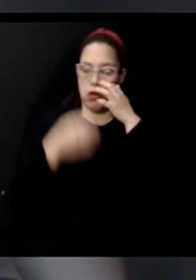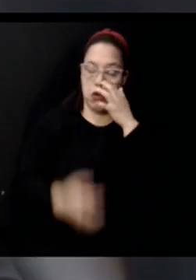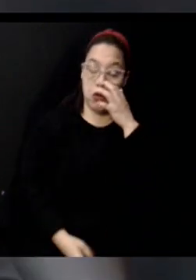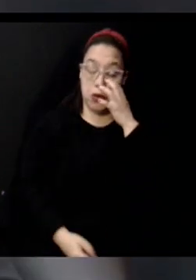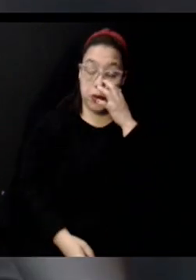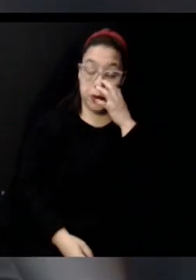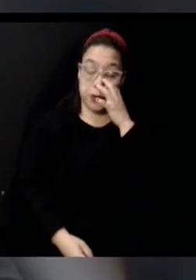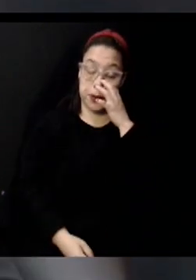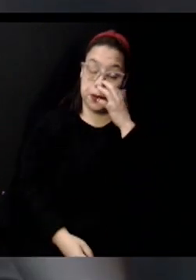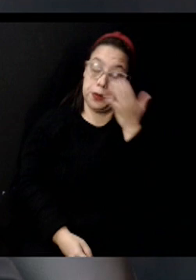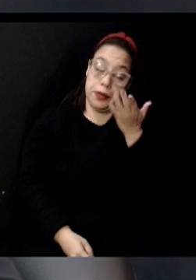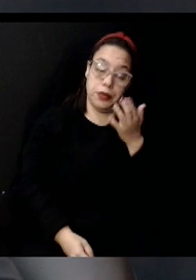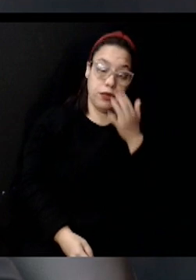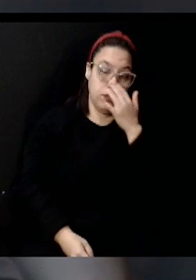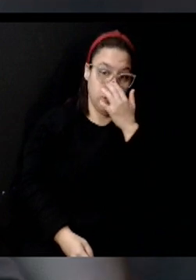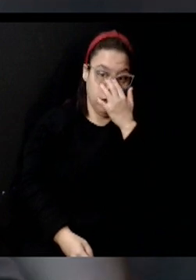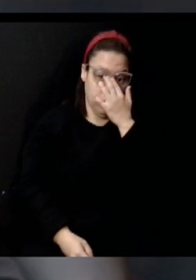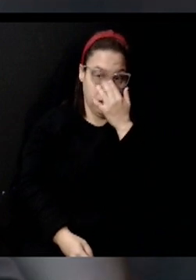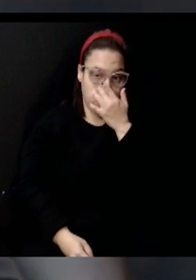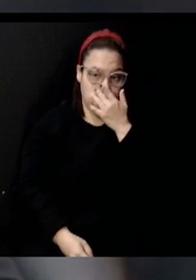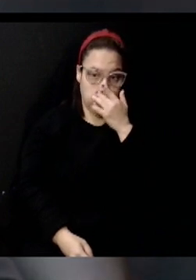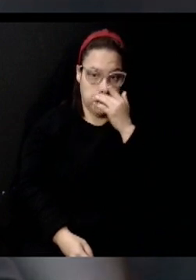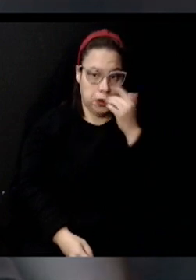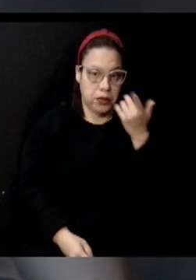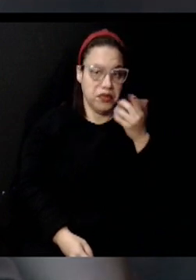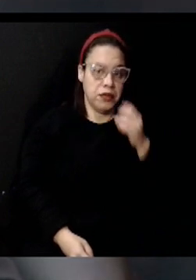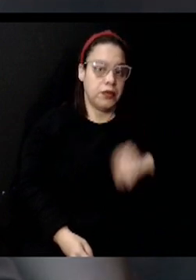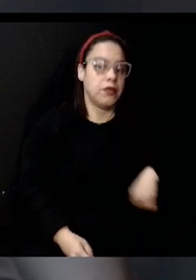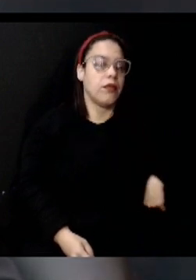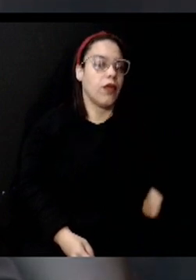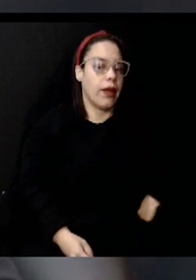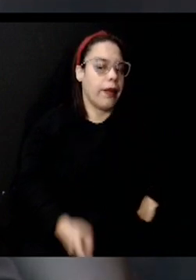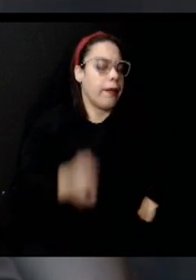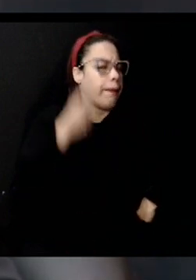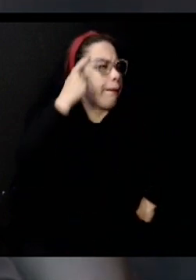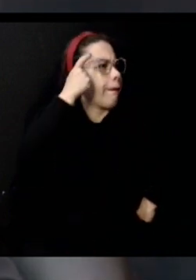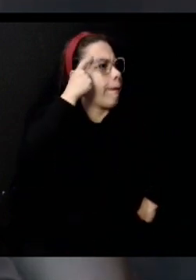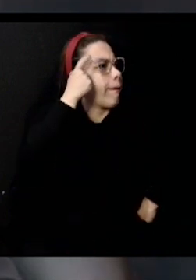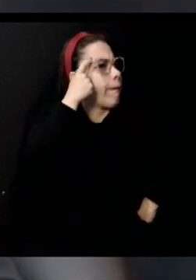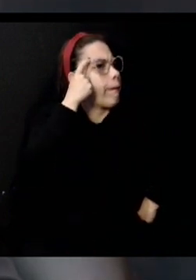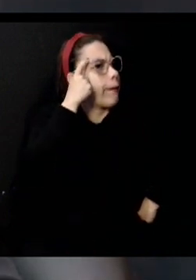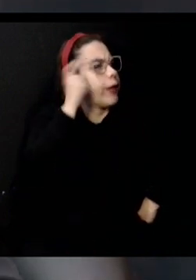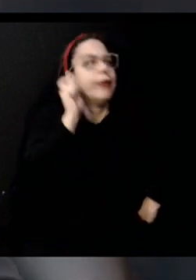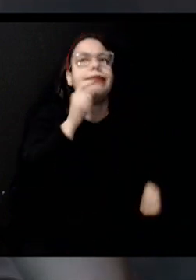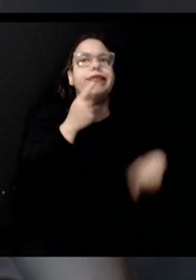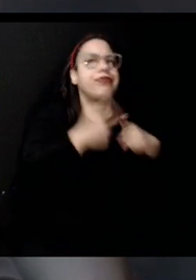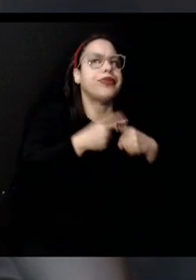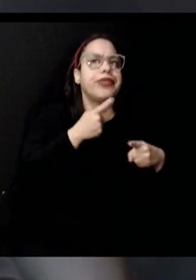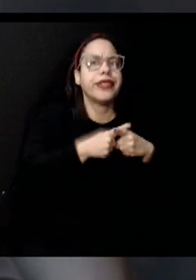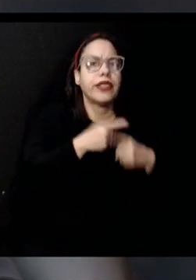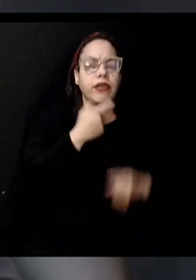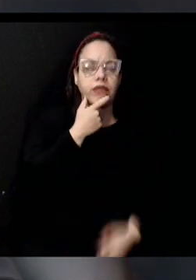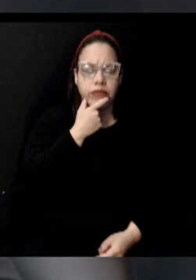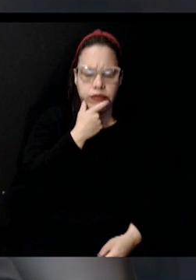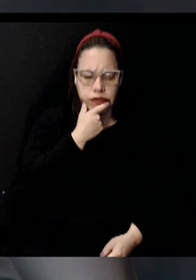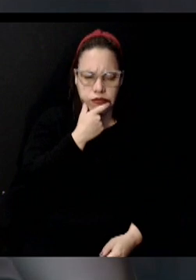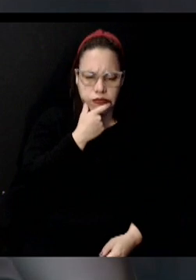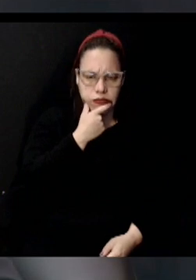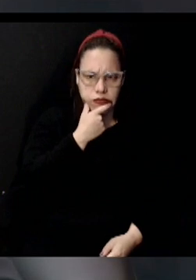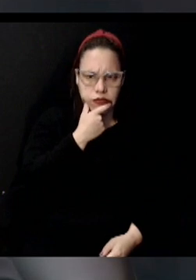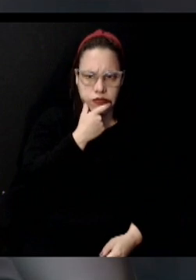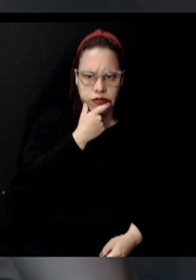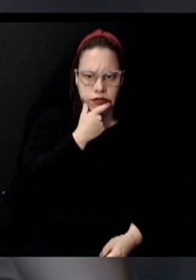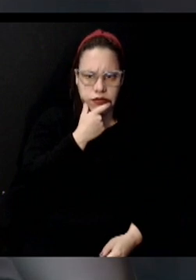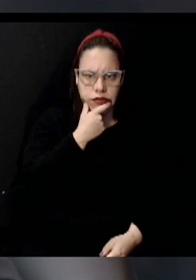assim: "Nossa", É, ele falou, Pra você chamar falou, atenção, né? chamar a exato. atenção. Por que que eu Aham. estou reclamando tanto, Uhum. né? É, Uhum. Qual é essa